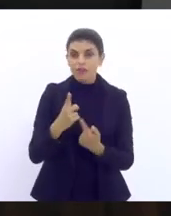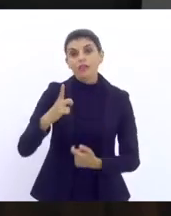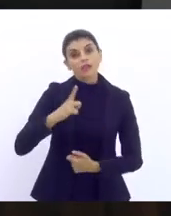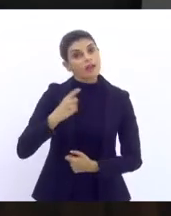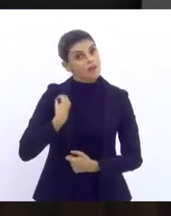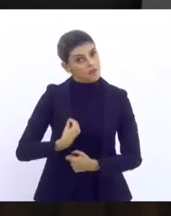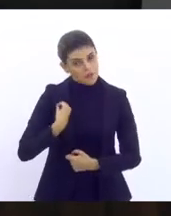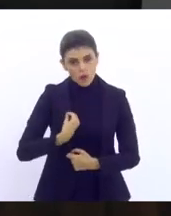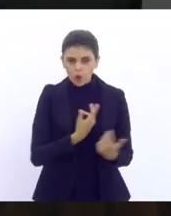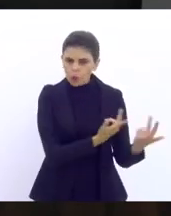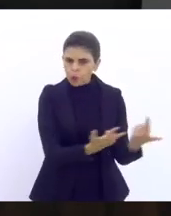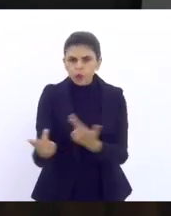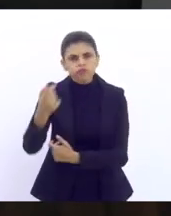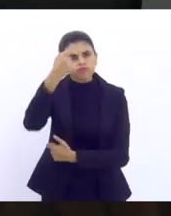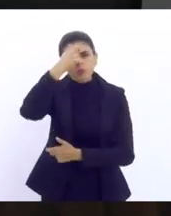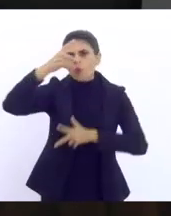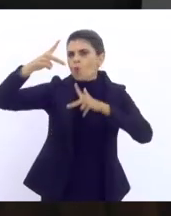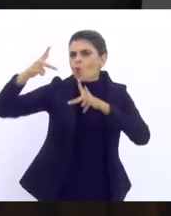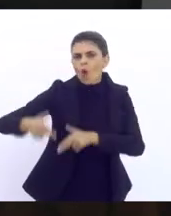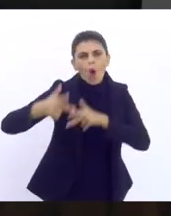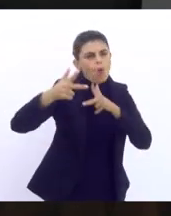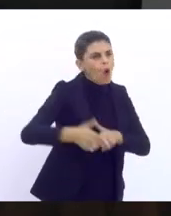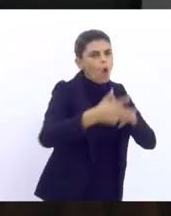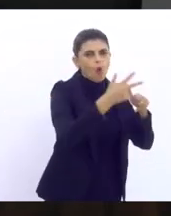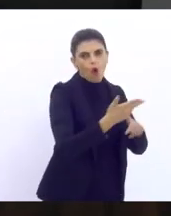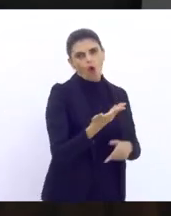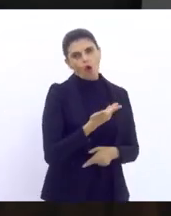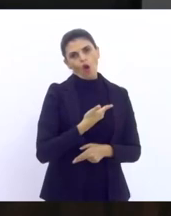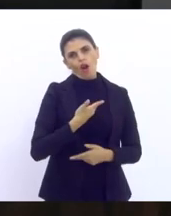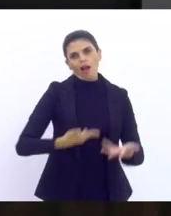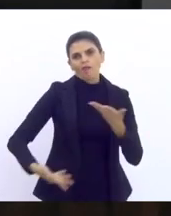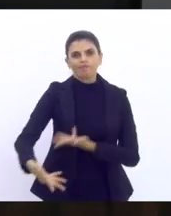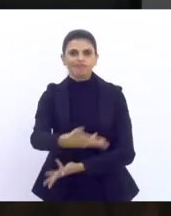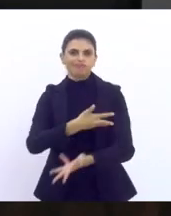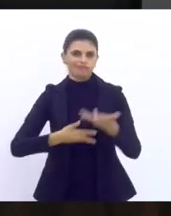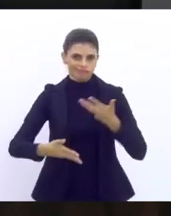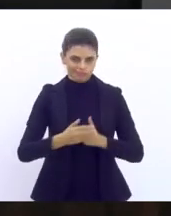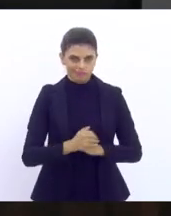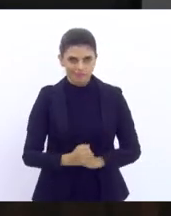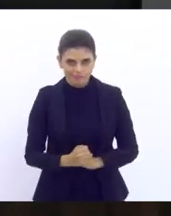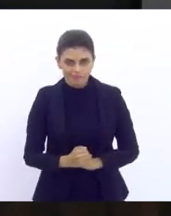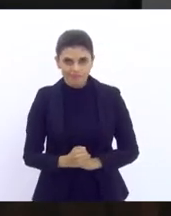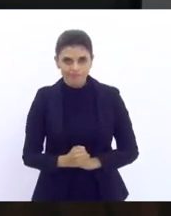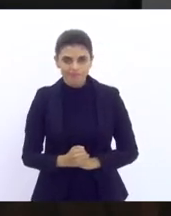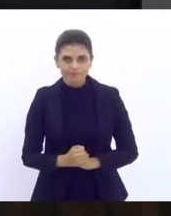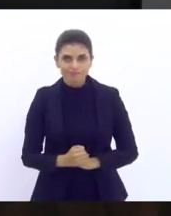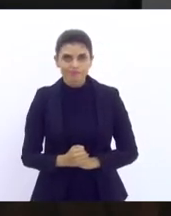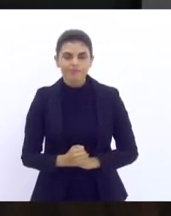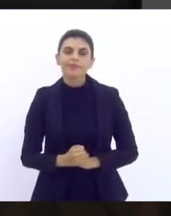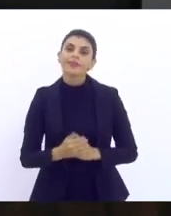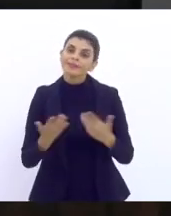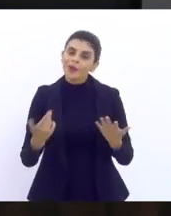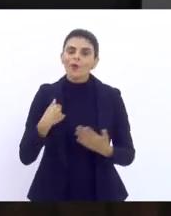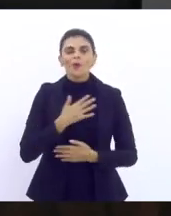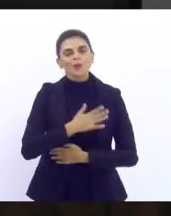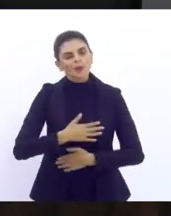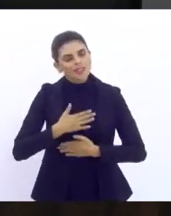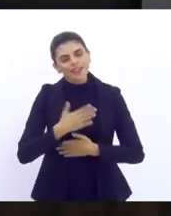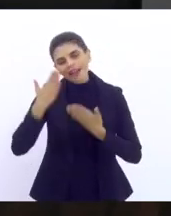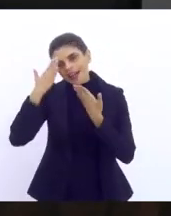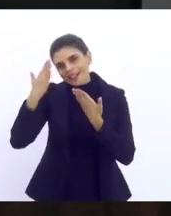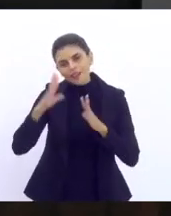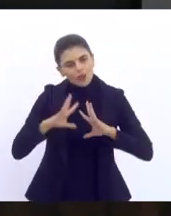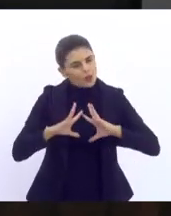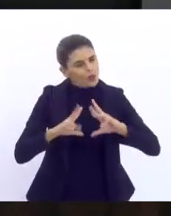por unanimidade dos meus colegas parlamentares. Então, não poderia deixar de agradecer a todos os